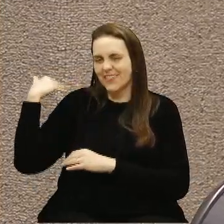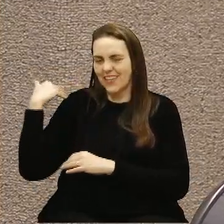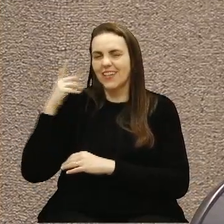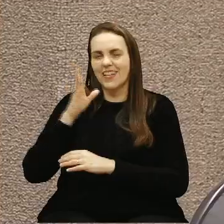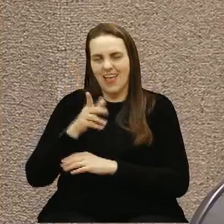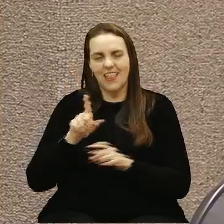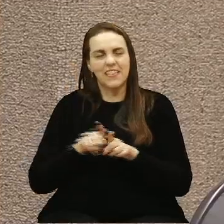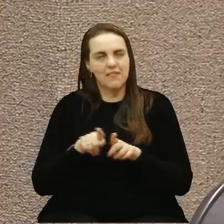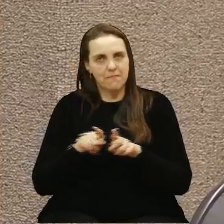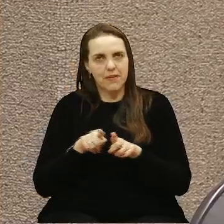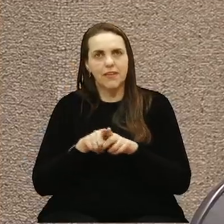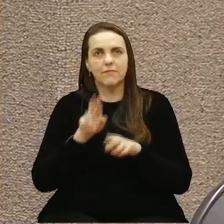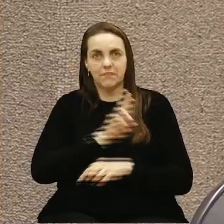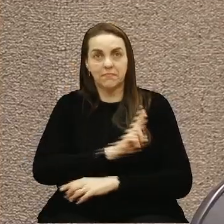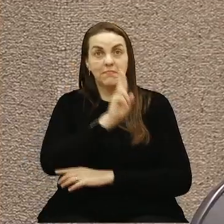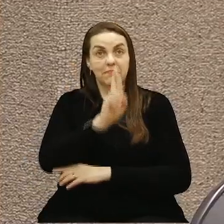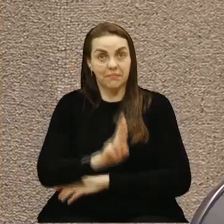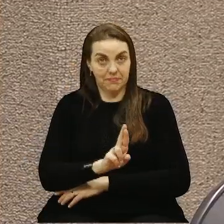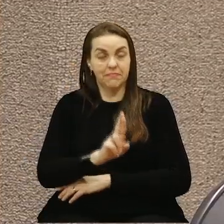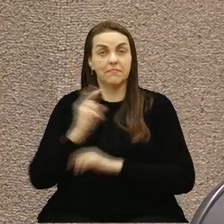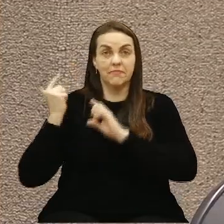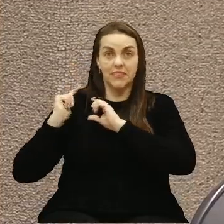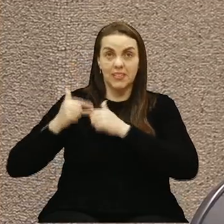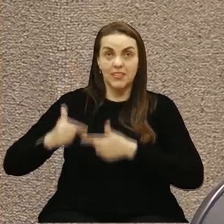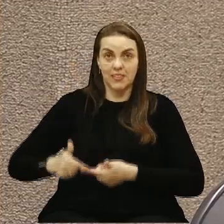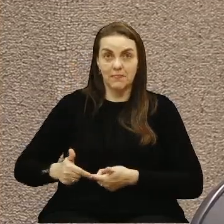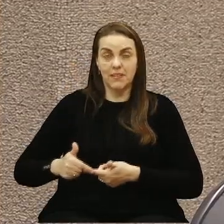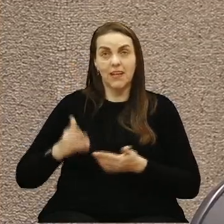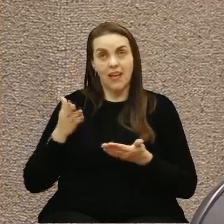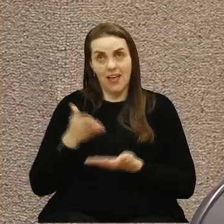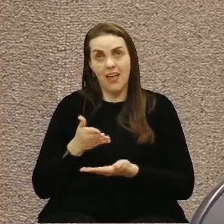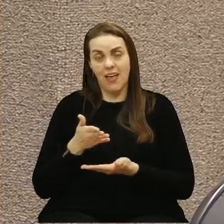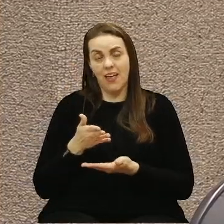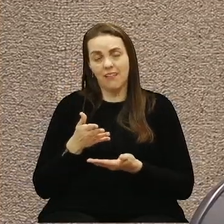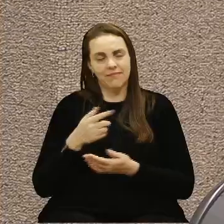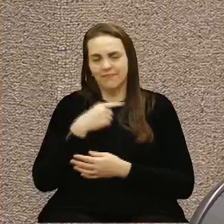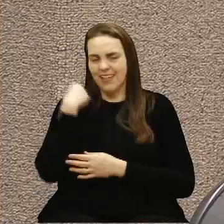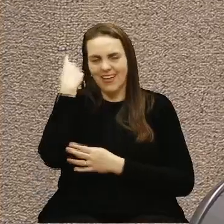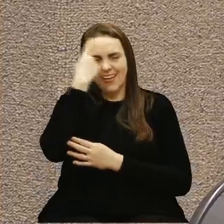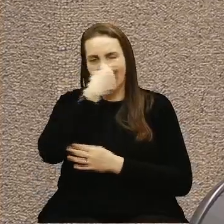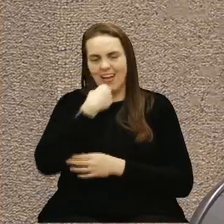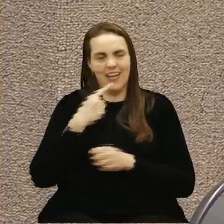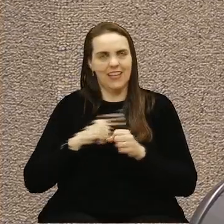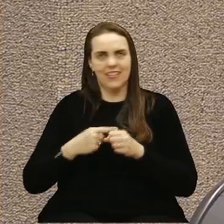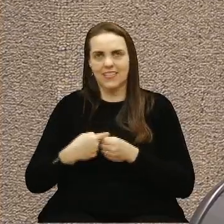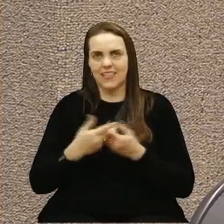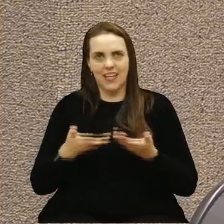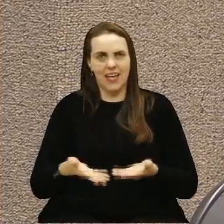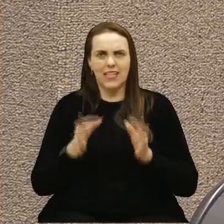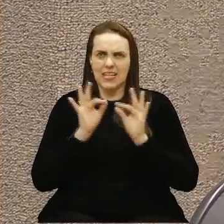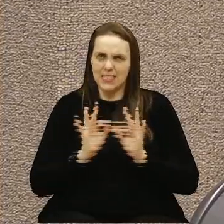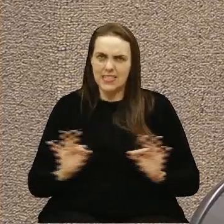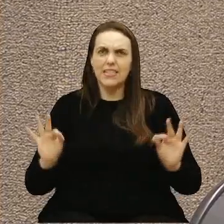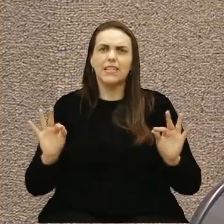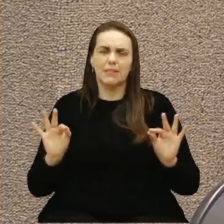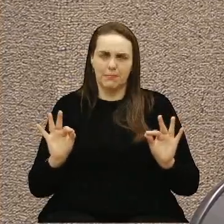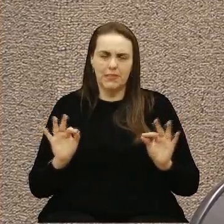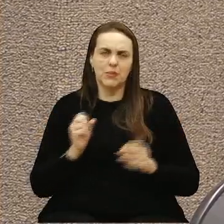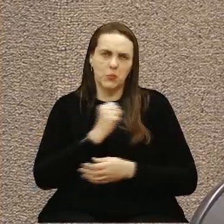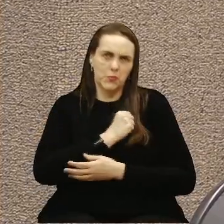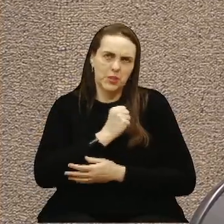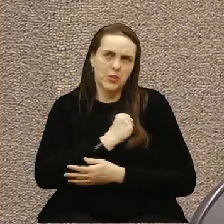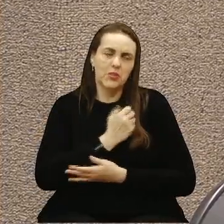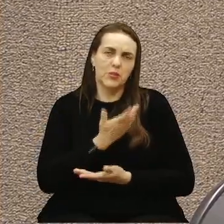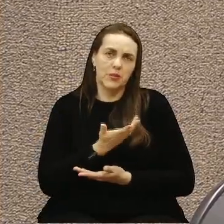também representou muito o tradicionalismo e ela é a cara da nossa cidade, com muita simplicidade,